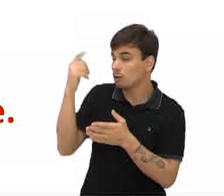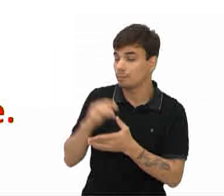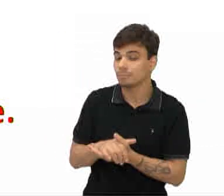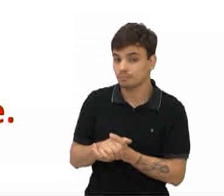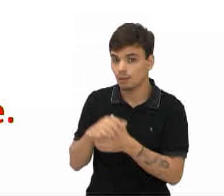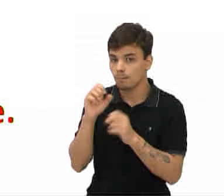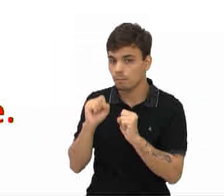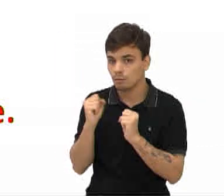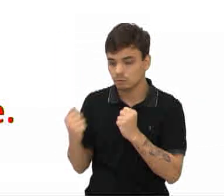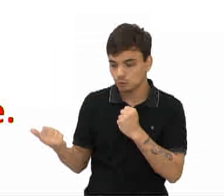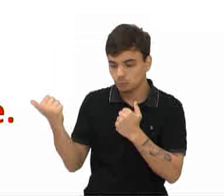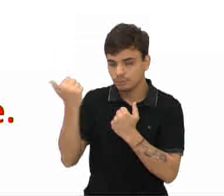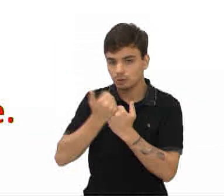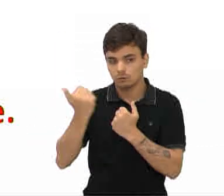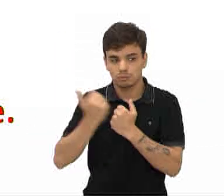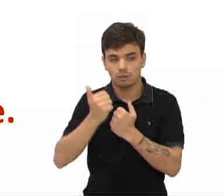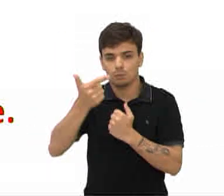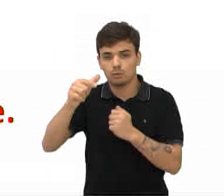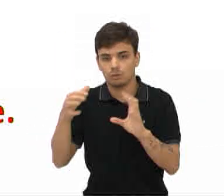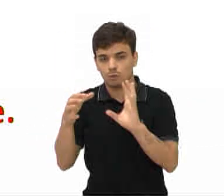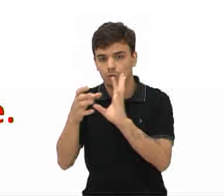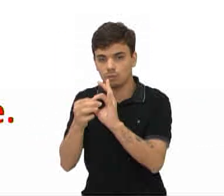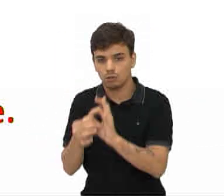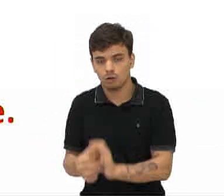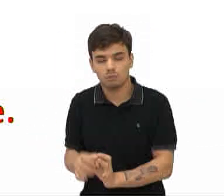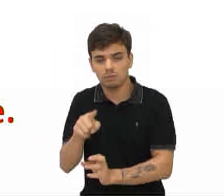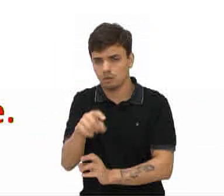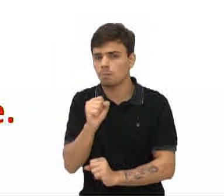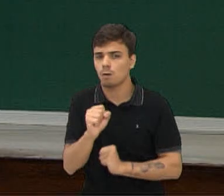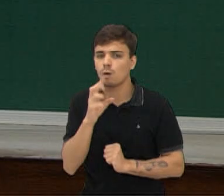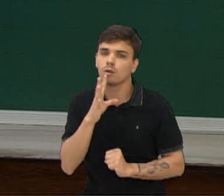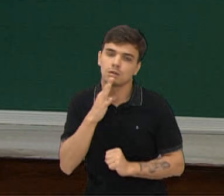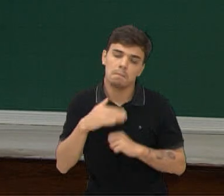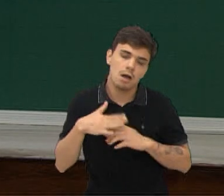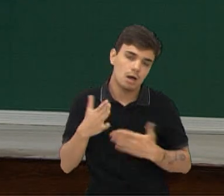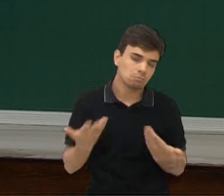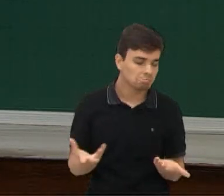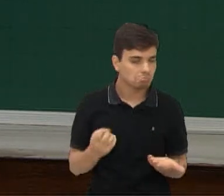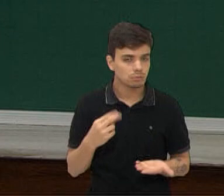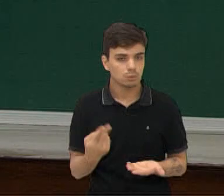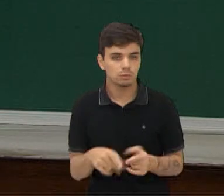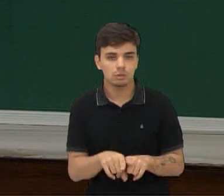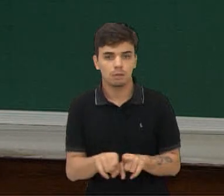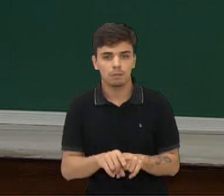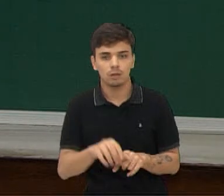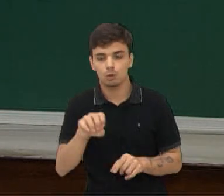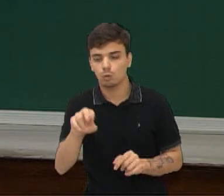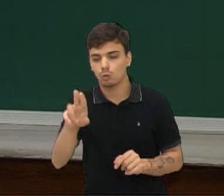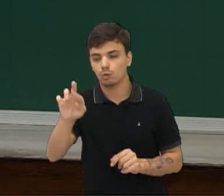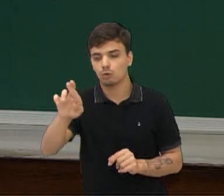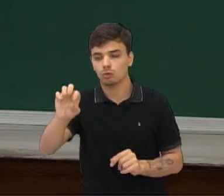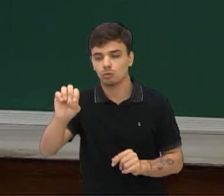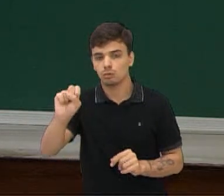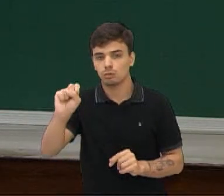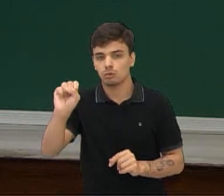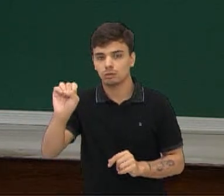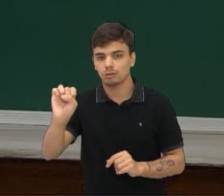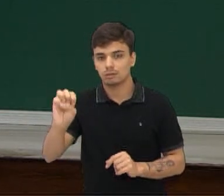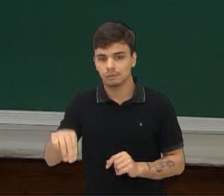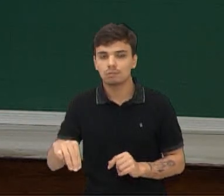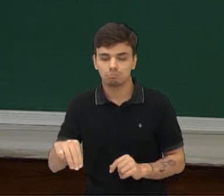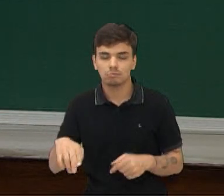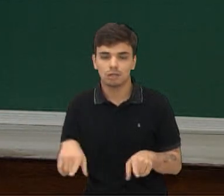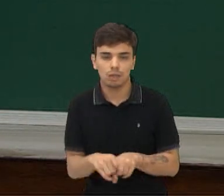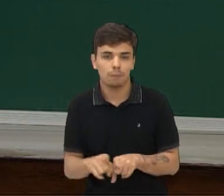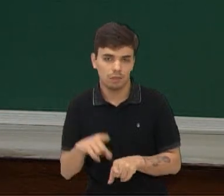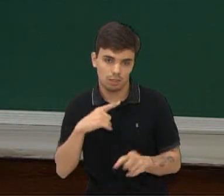usar outros conectivos que, quem sabe, você conheça melhor, né? Ou mesmo outro assim, que agora você já sabe qual é o sentido que